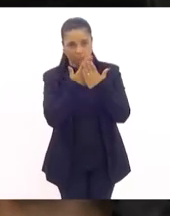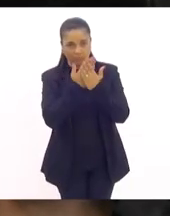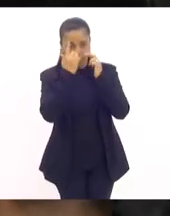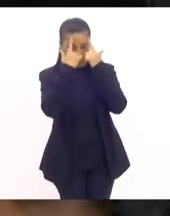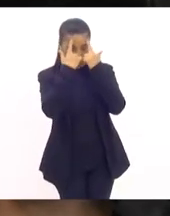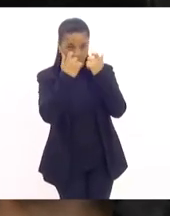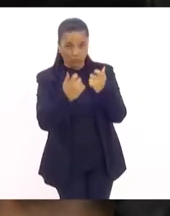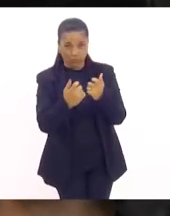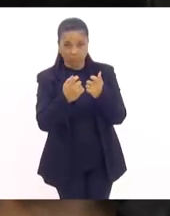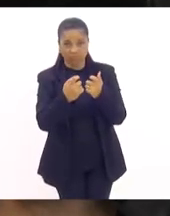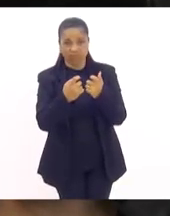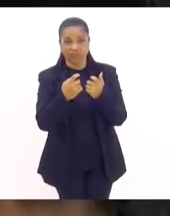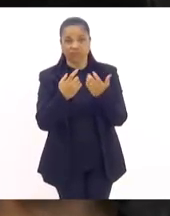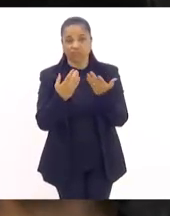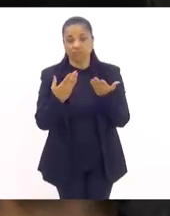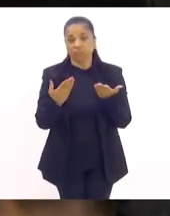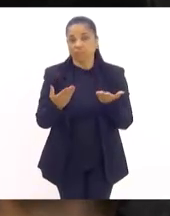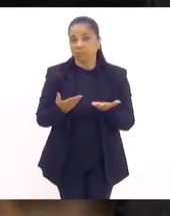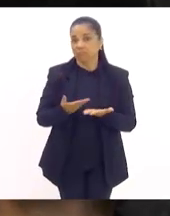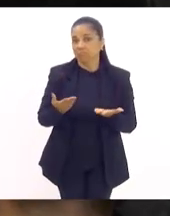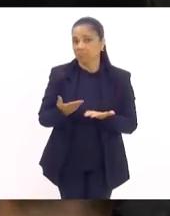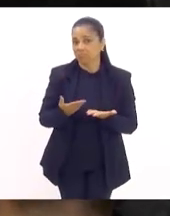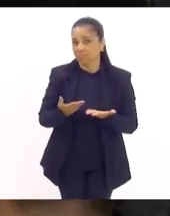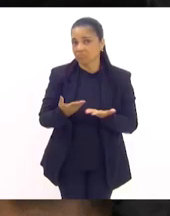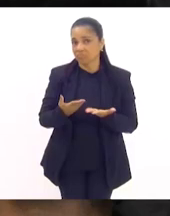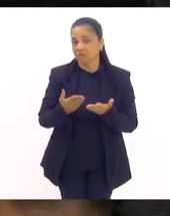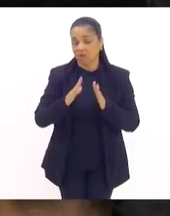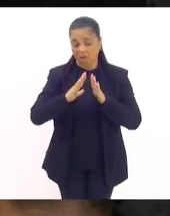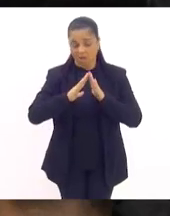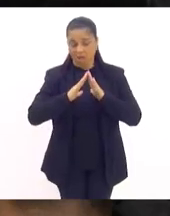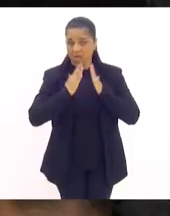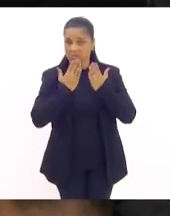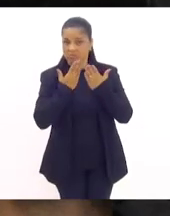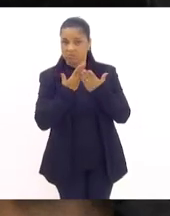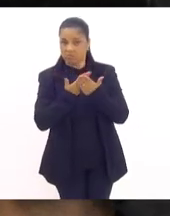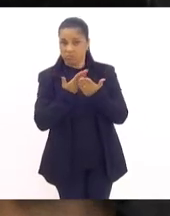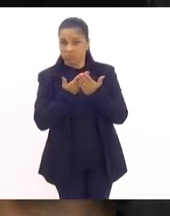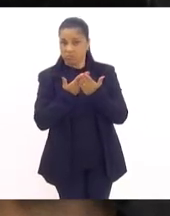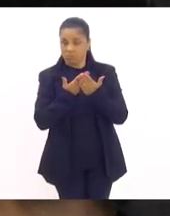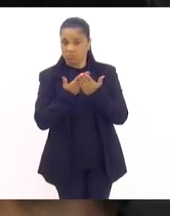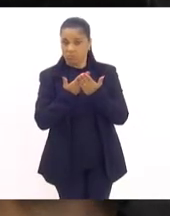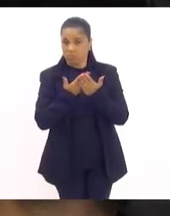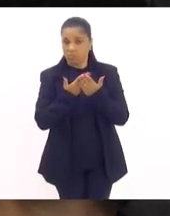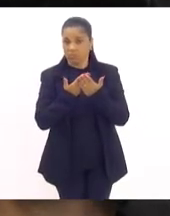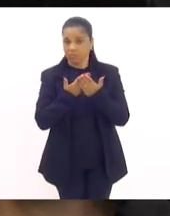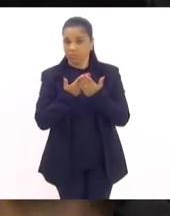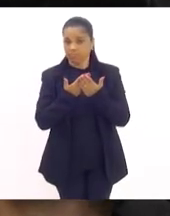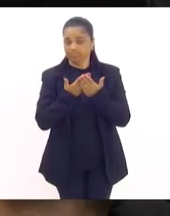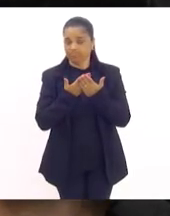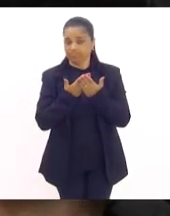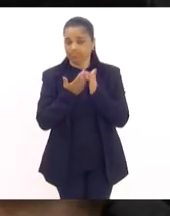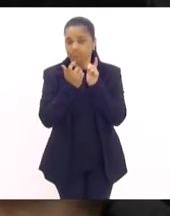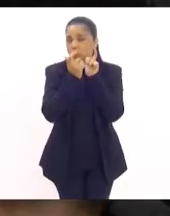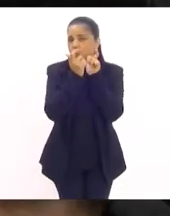Chegamos a uma situação onde as escolas, que é o local